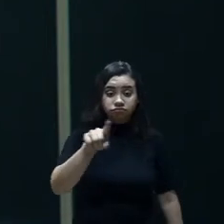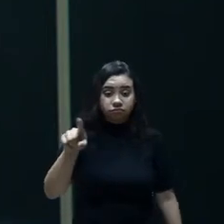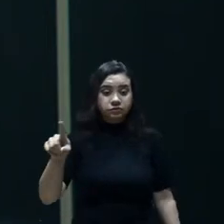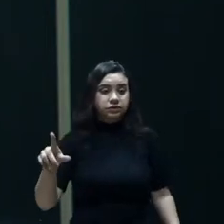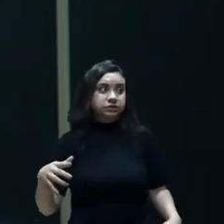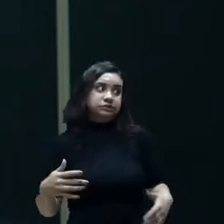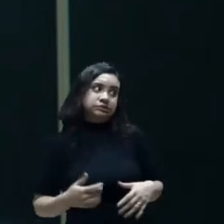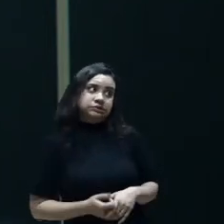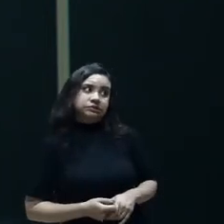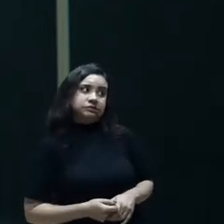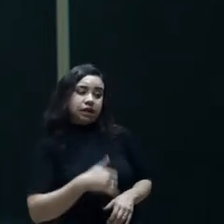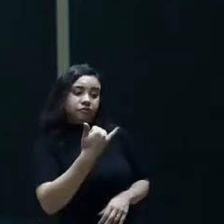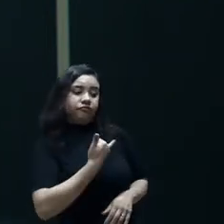beliscão,